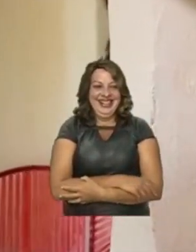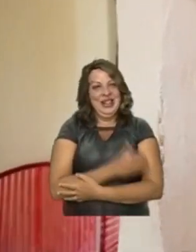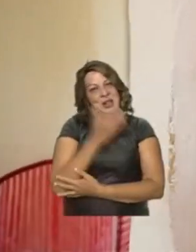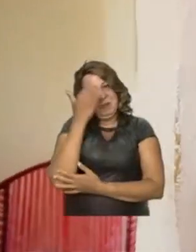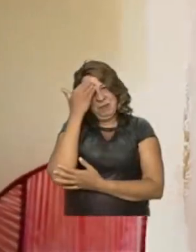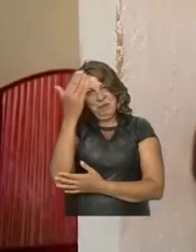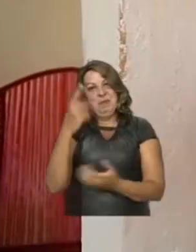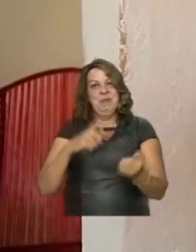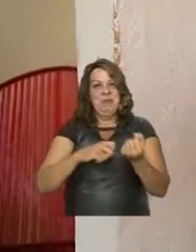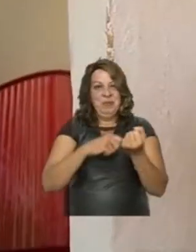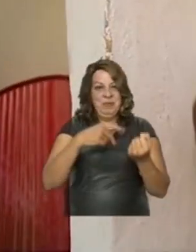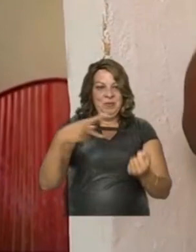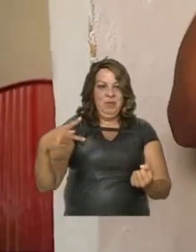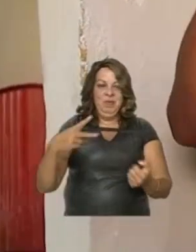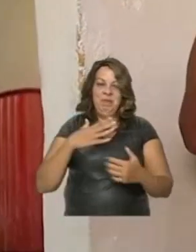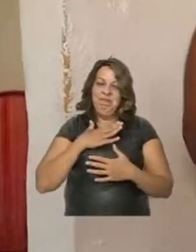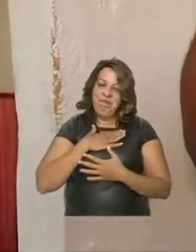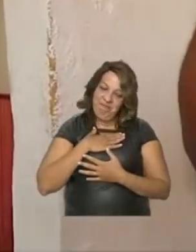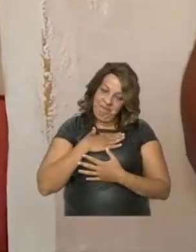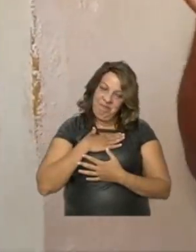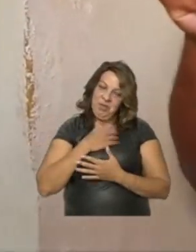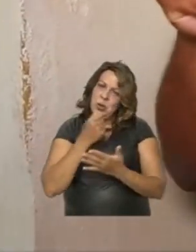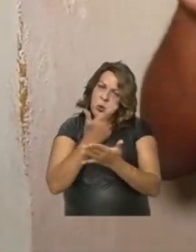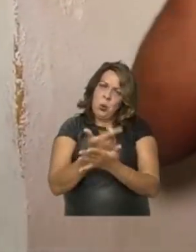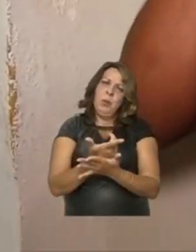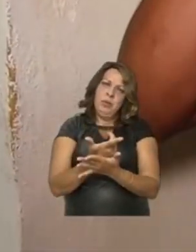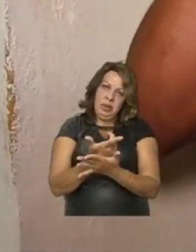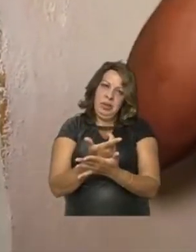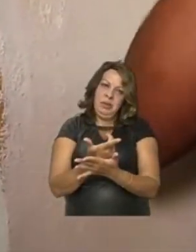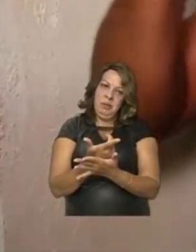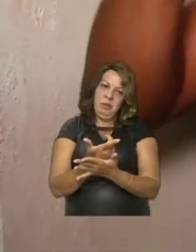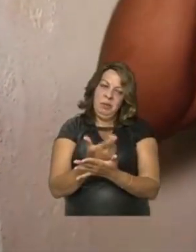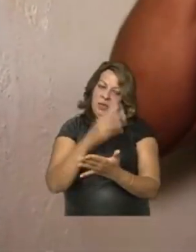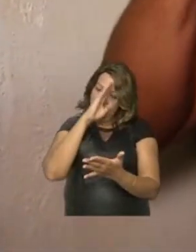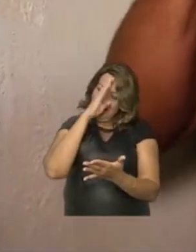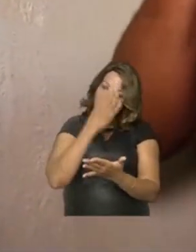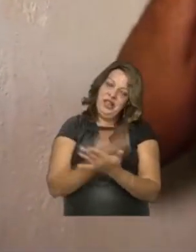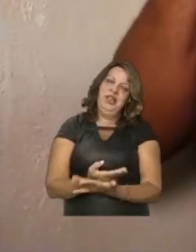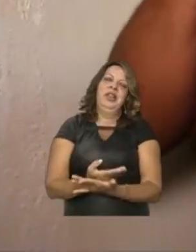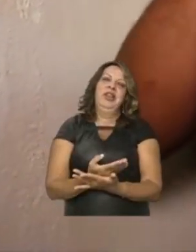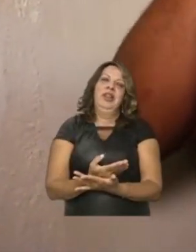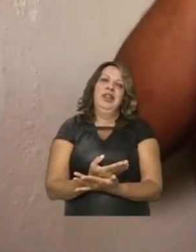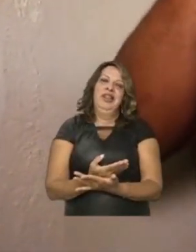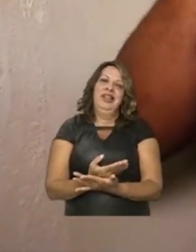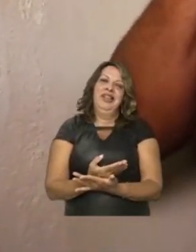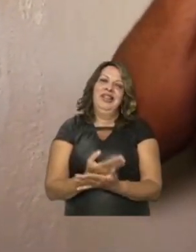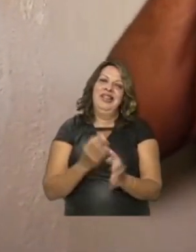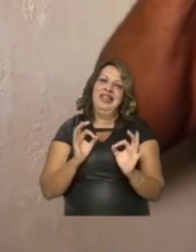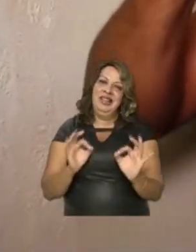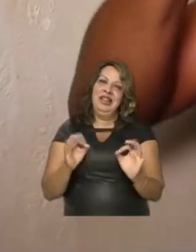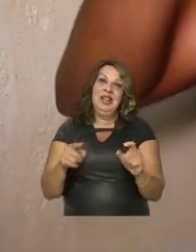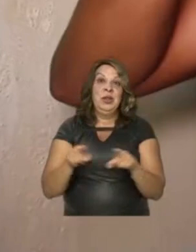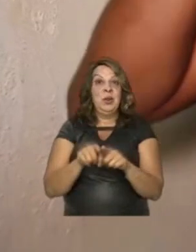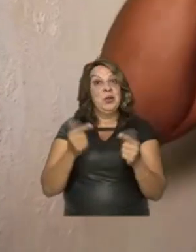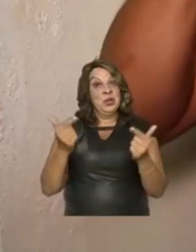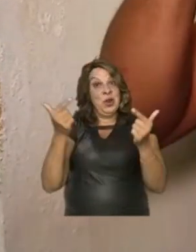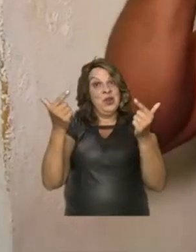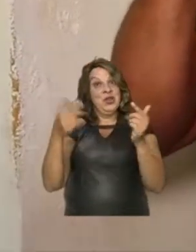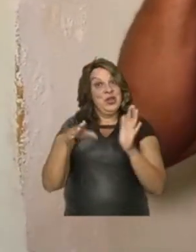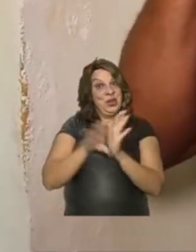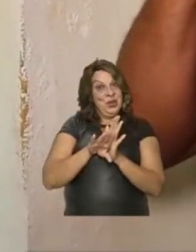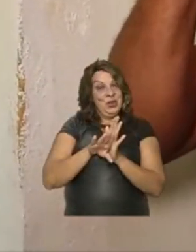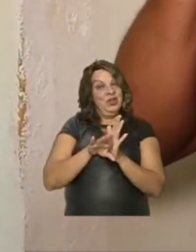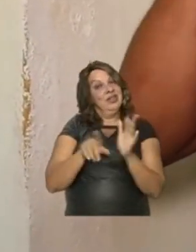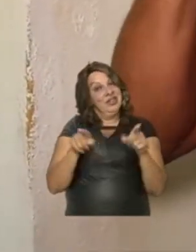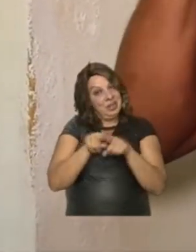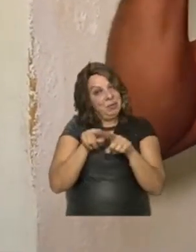Obrigado, Caju Cap. Gente, adquira o Caju Cap, acredita, confia. Assim como a minha sorte chegou, vai dar